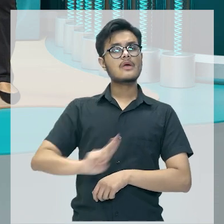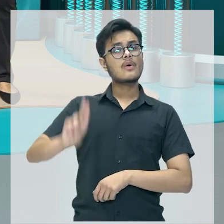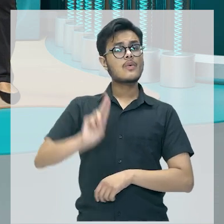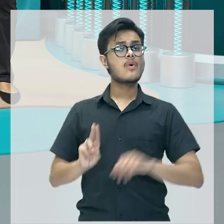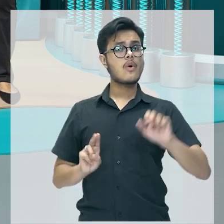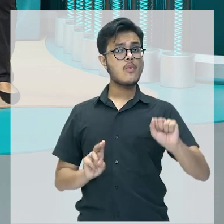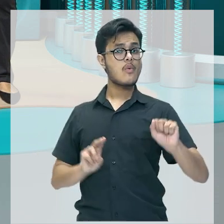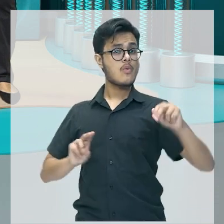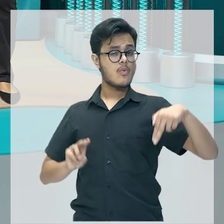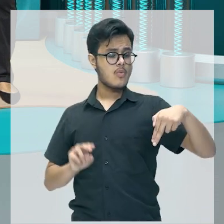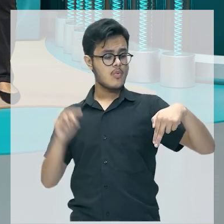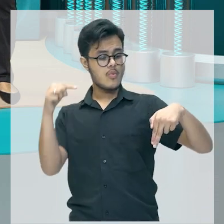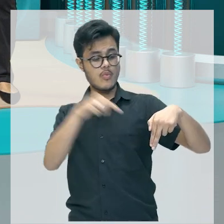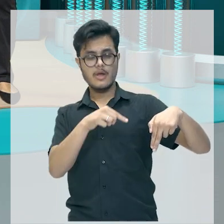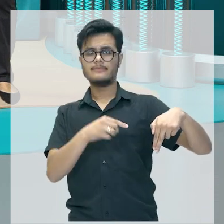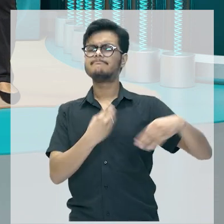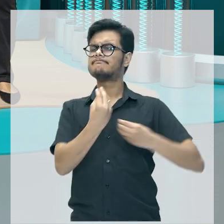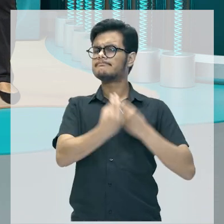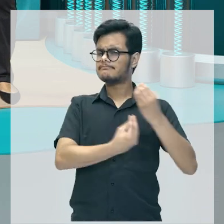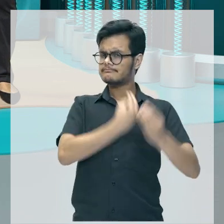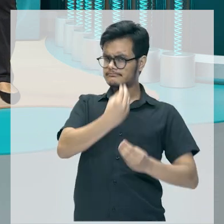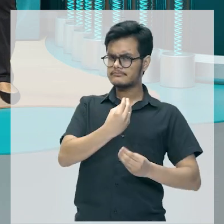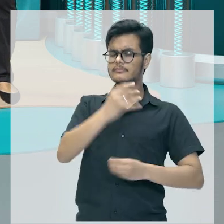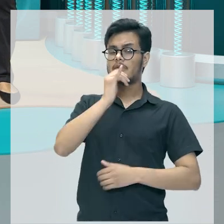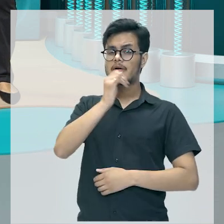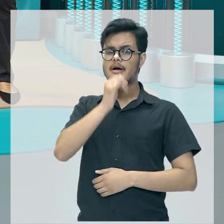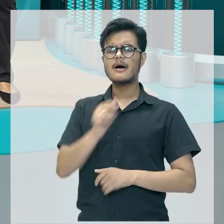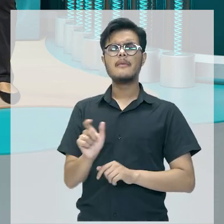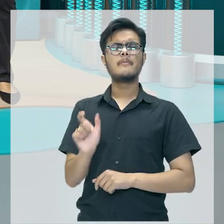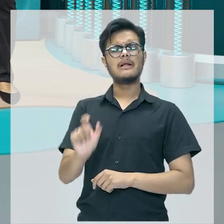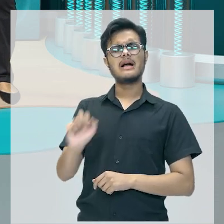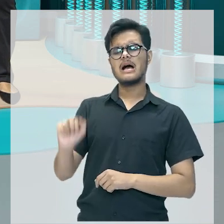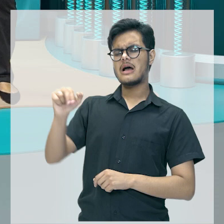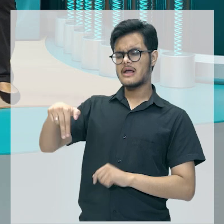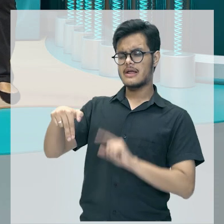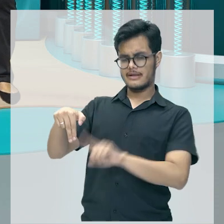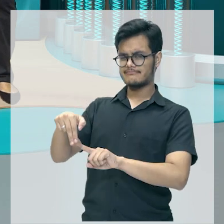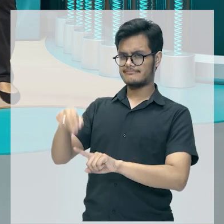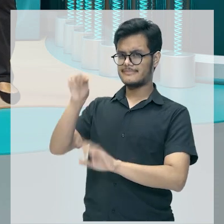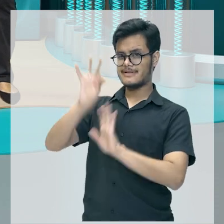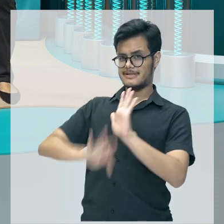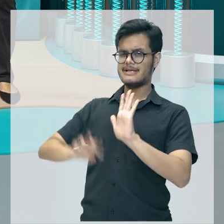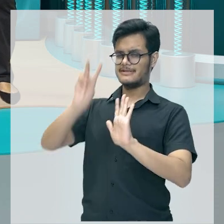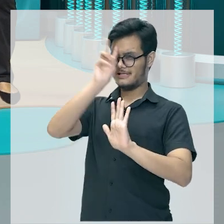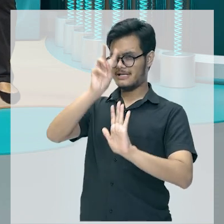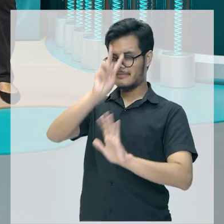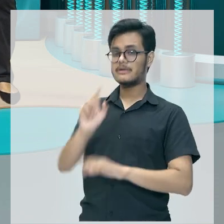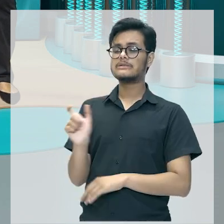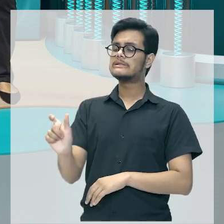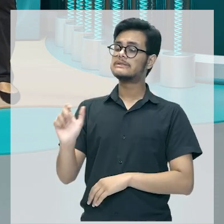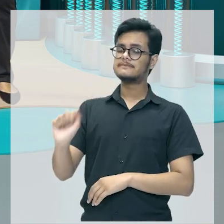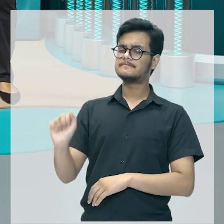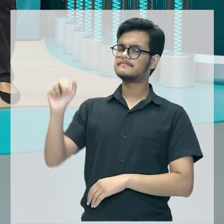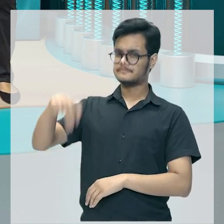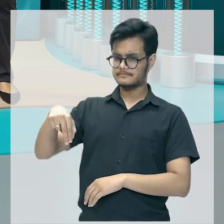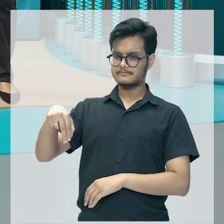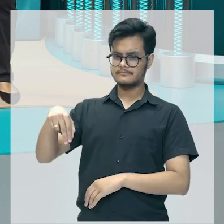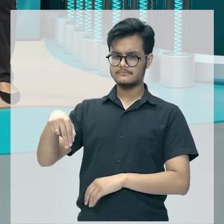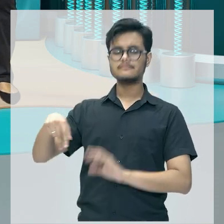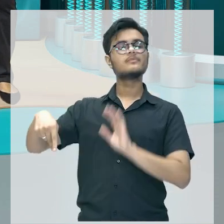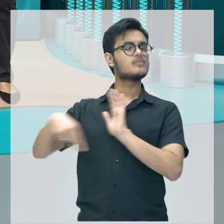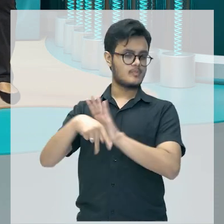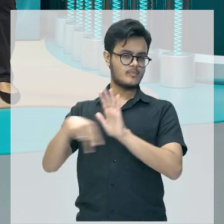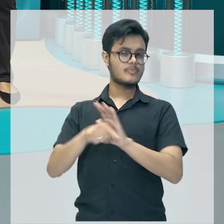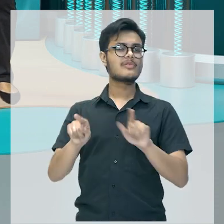estado depressivo. E lá no final do texto tem aquela palavrinha que está bem azul novamente, e ela está aqui, ó, que também é um